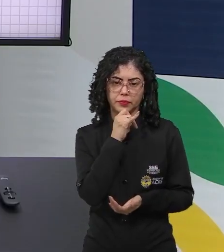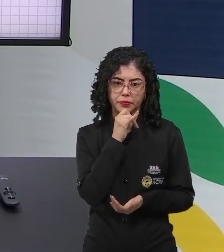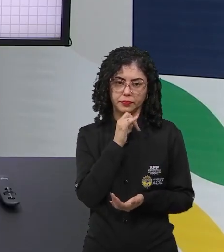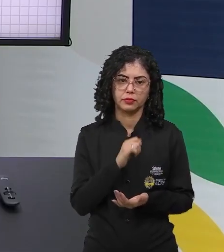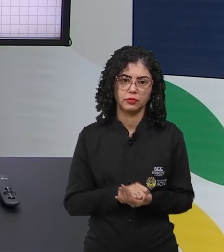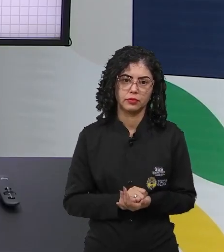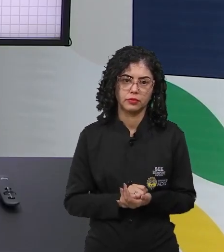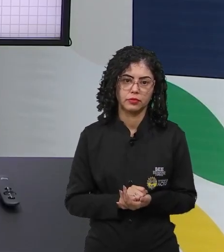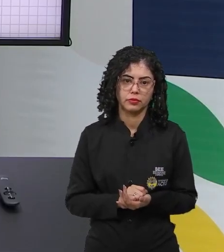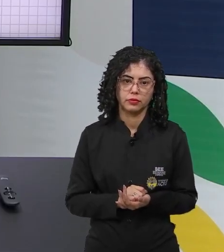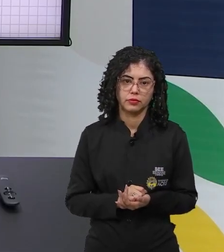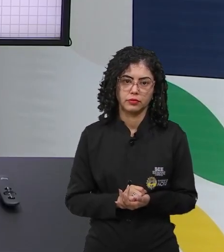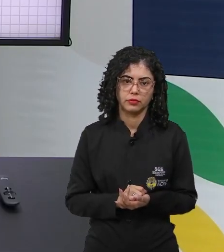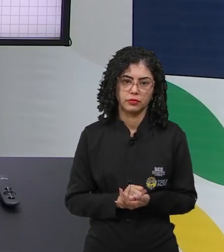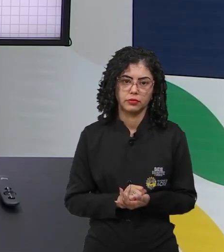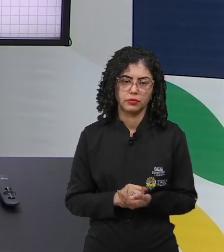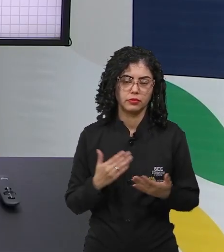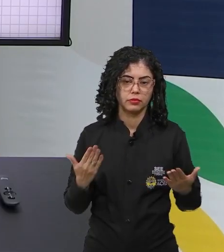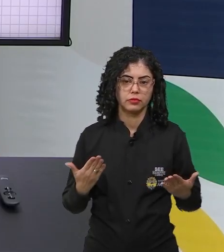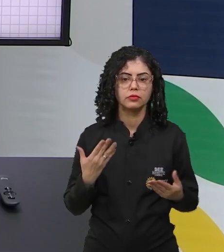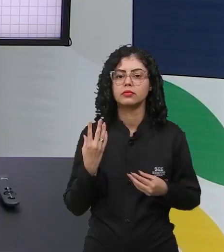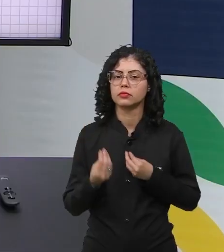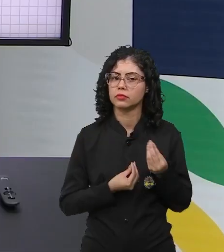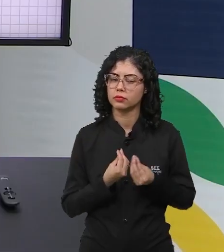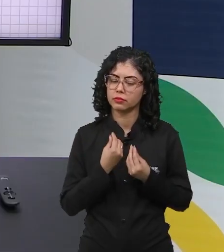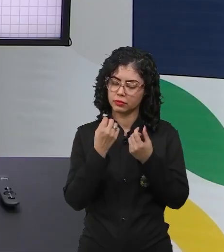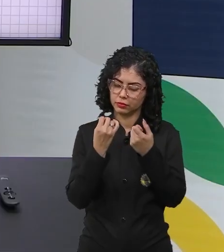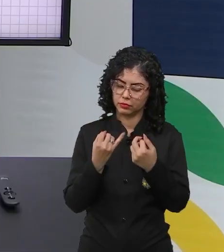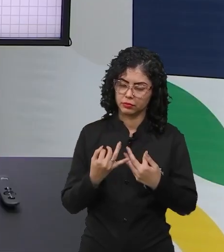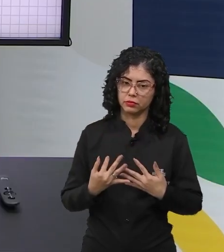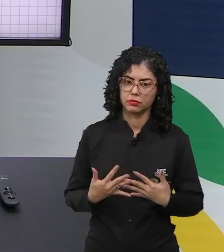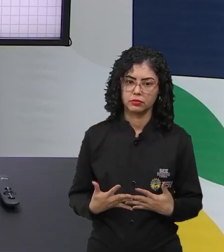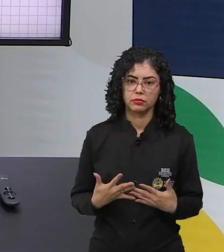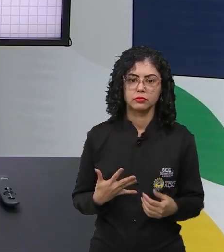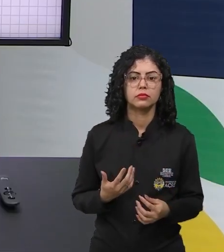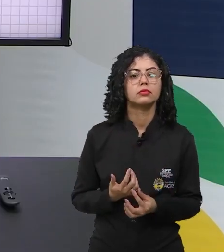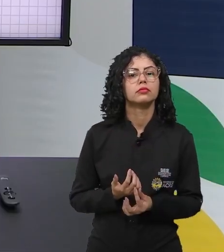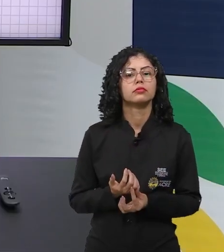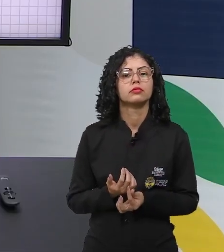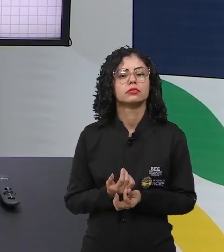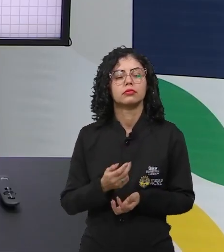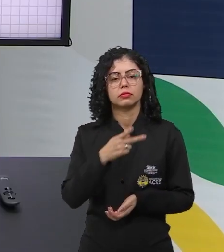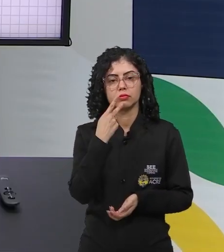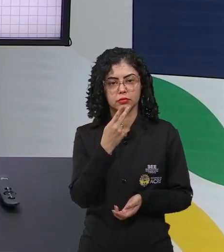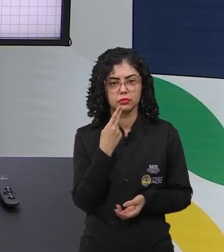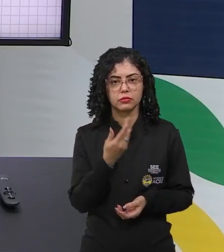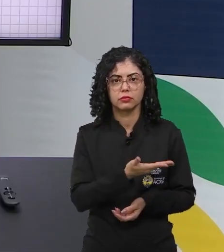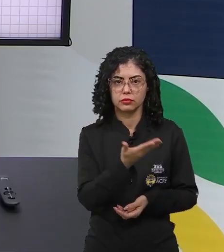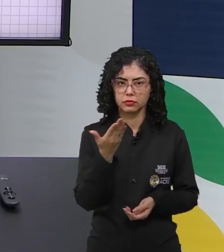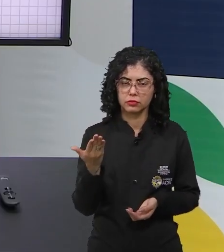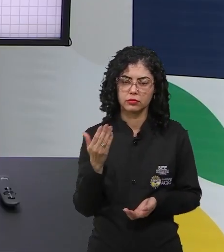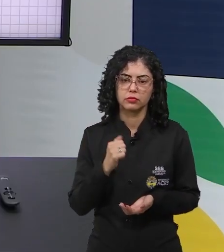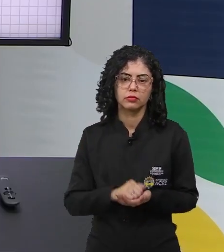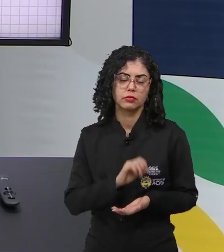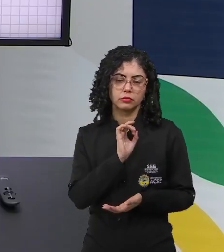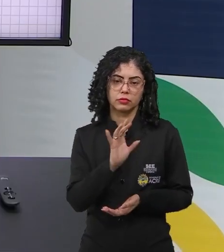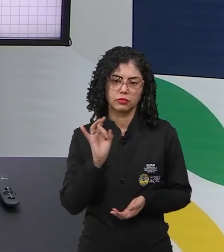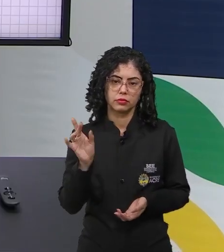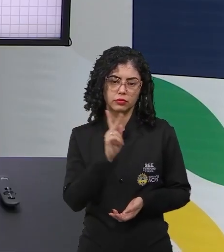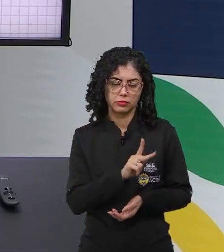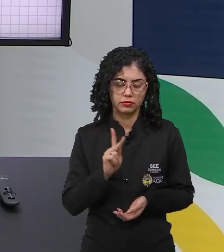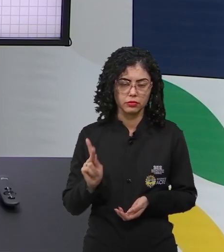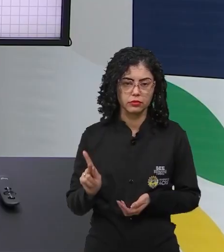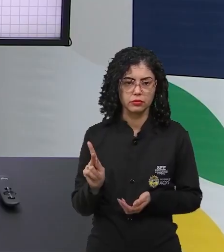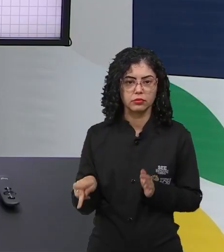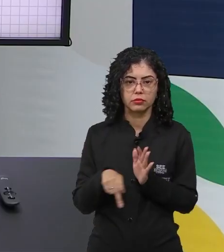aqui dando aula, eu tenho uma forma de explicar, eu tenho uma forma de dizer, de falar com vocês. Cada professor tem